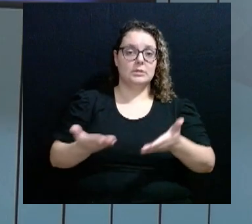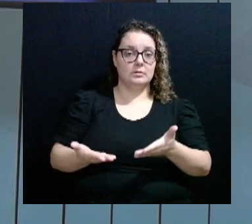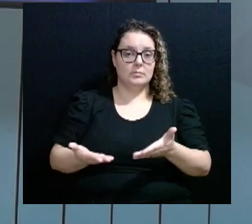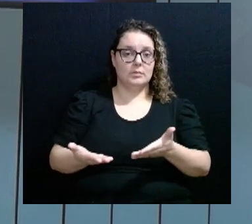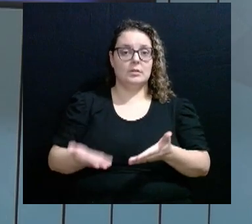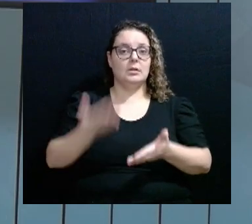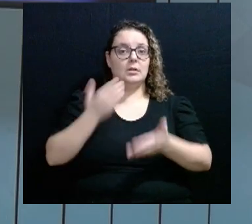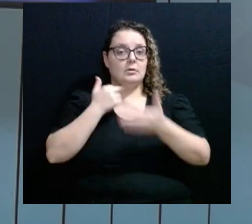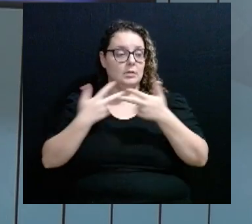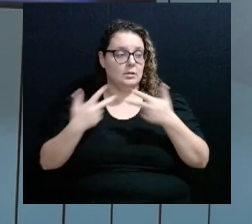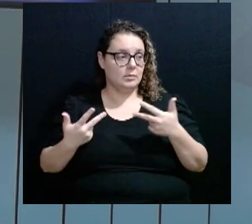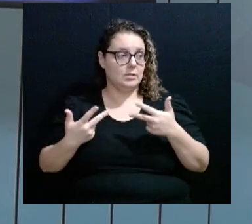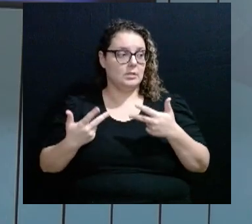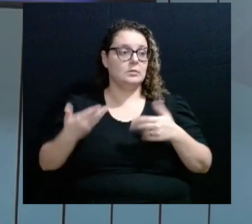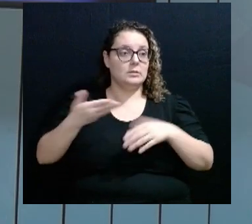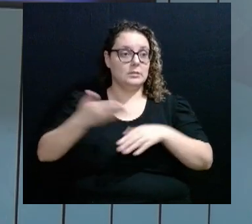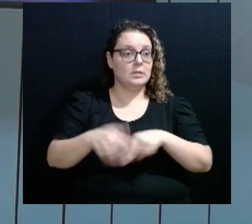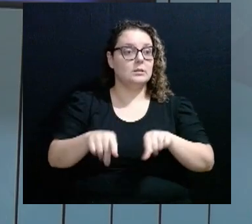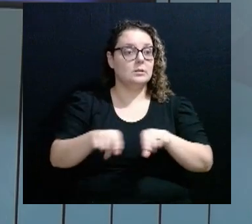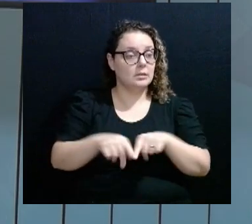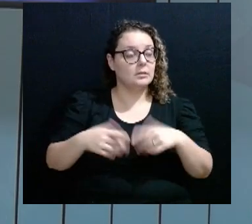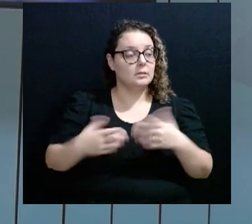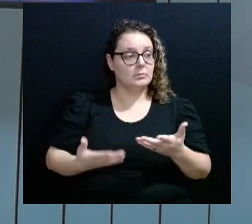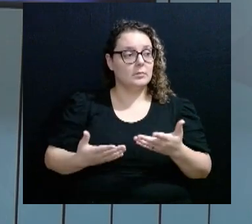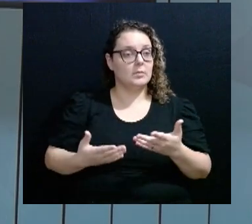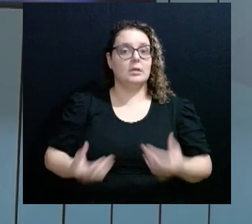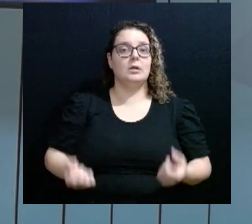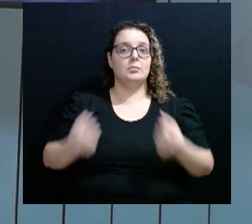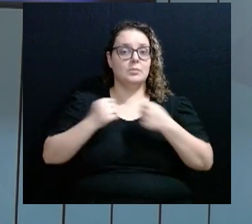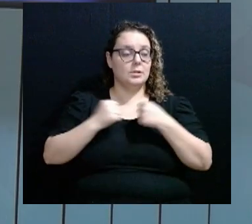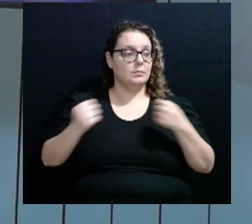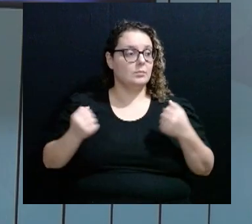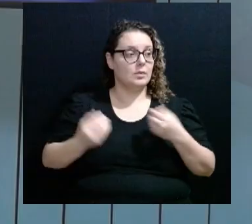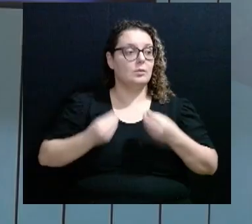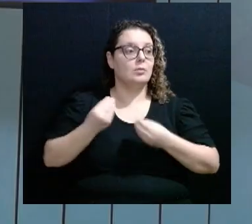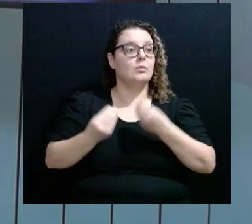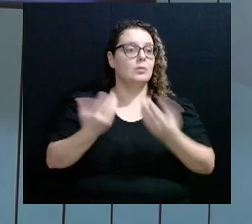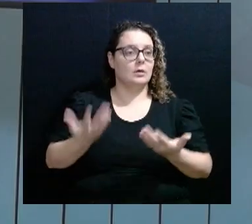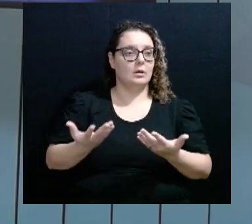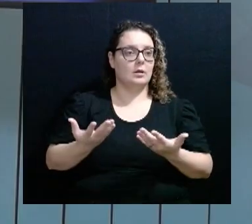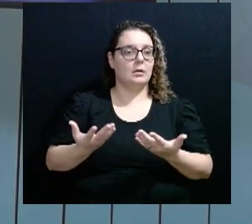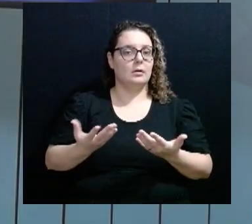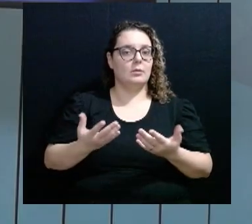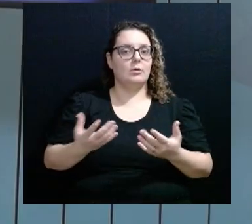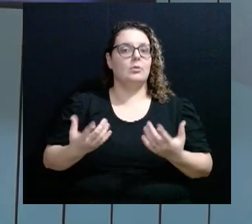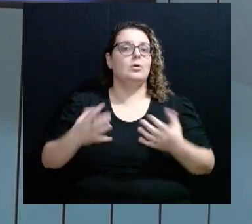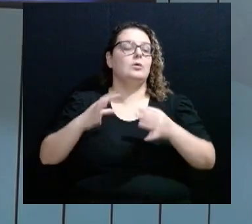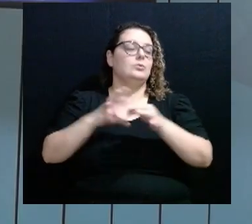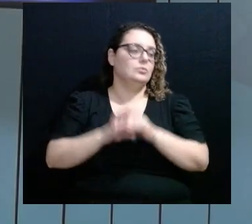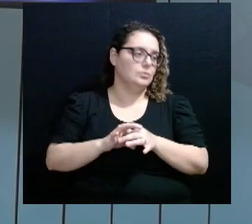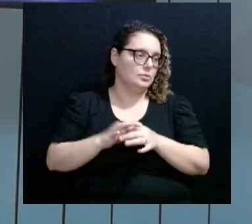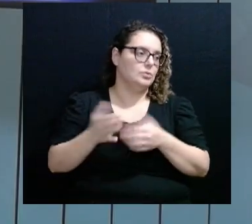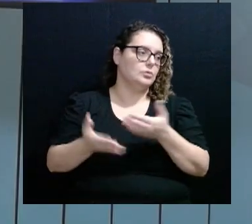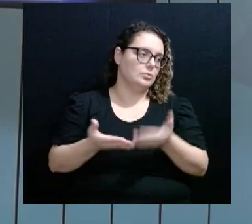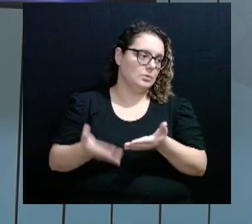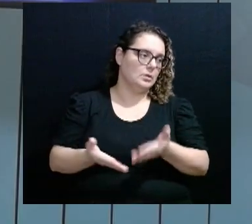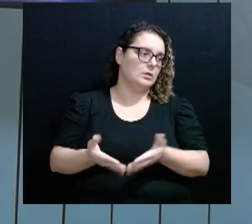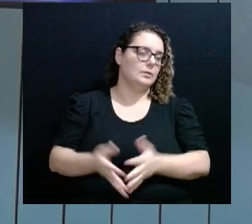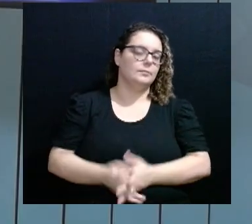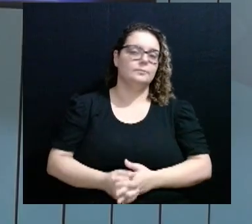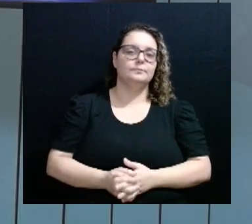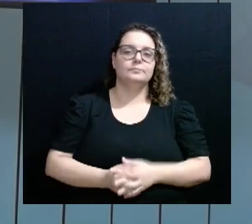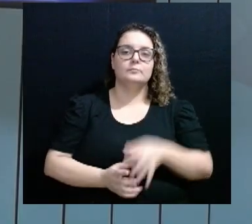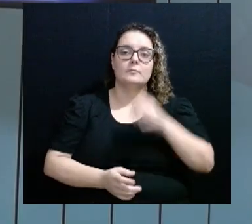outros tratamentos? Alimentação entra nessa questão também, atividade física, o que que é aliado junto